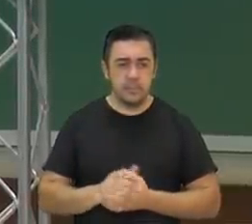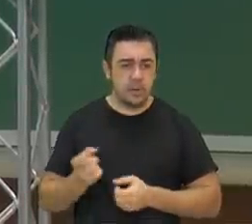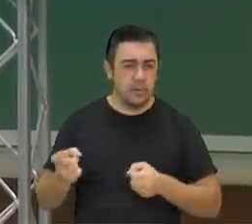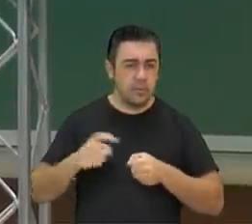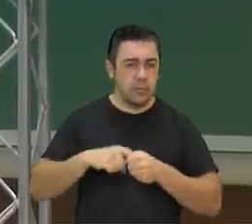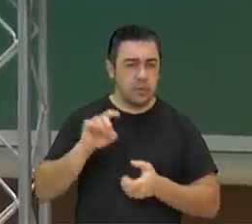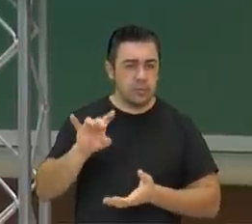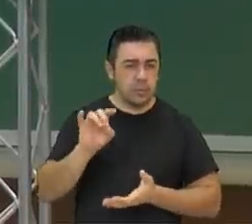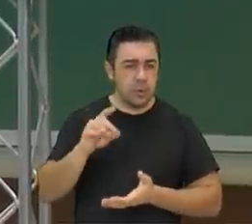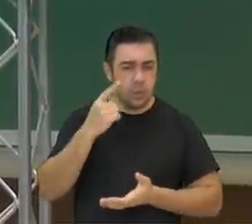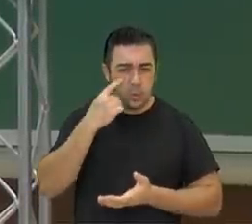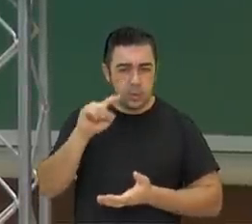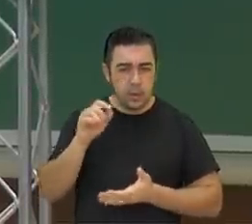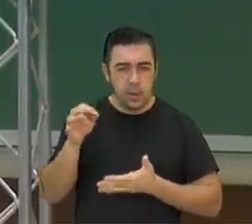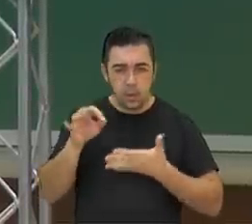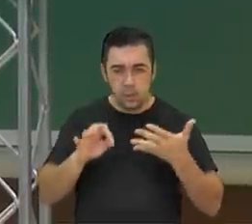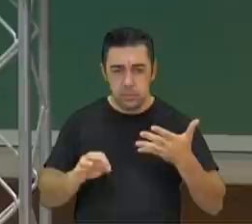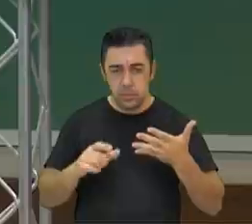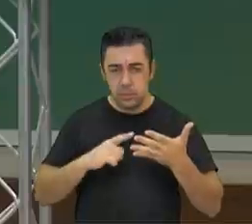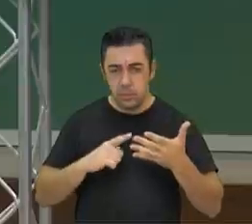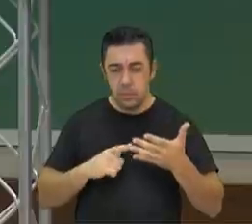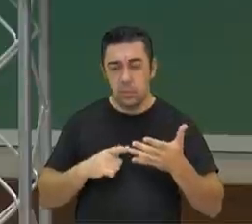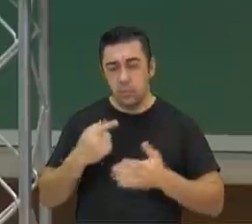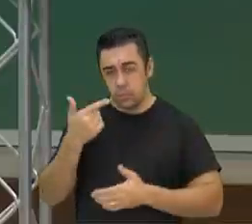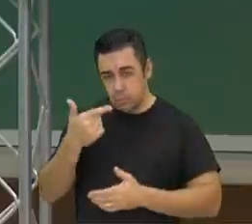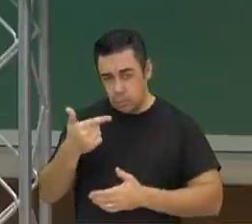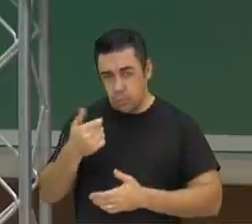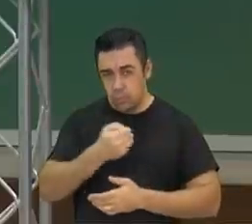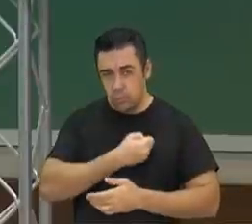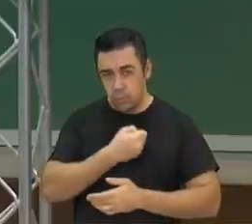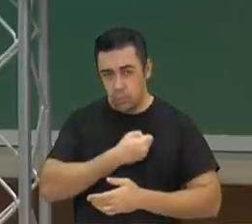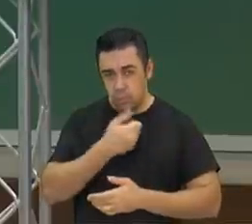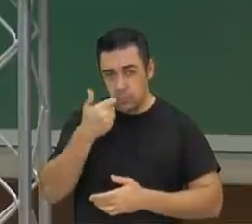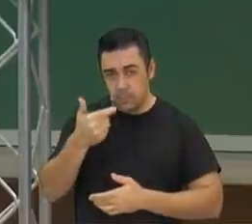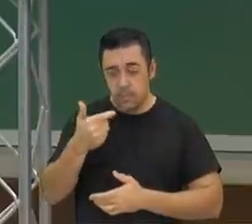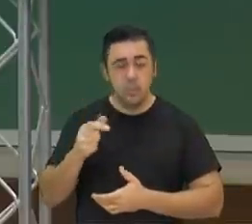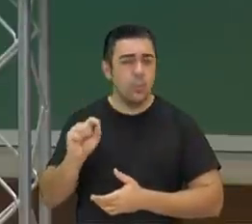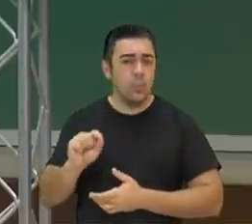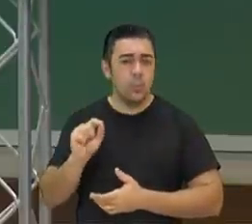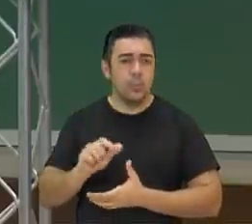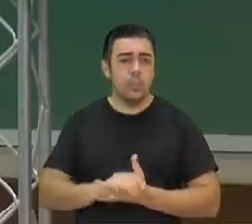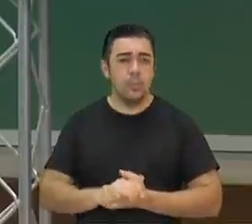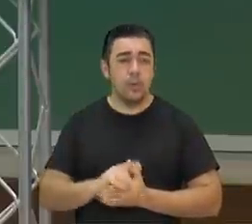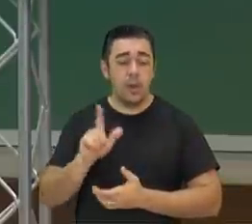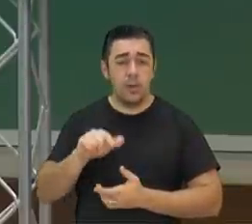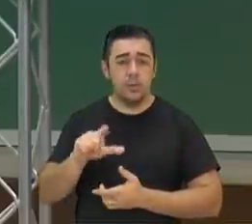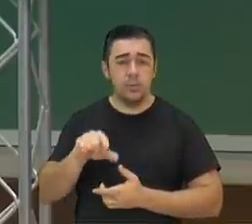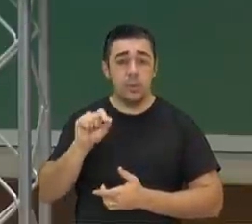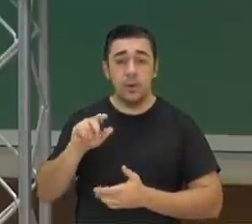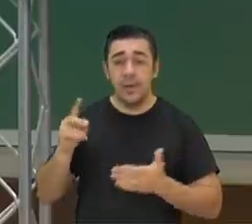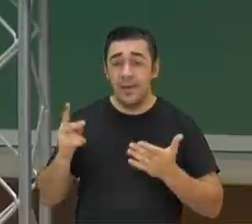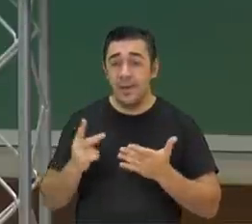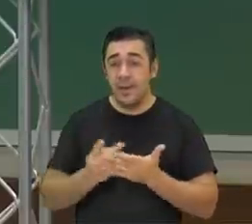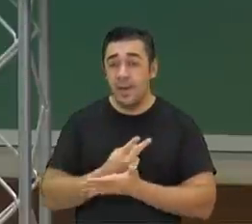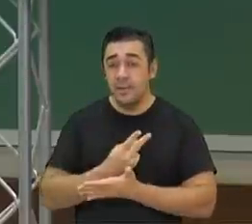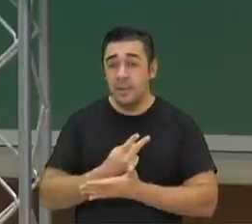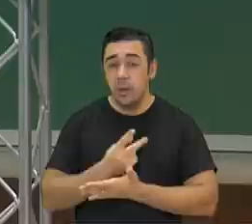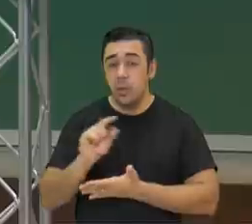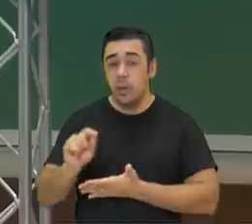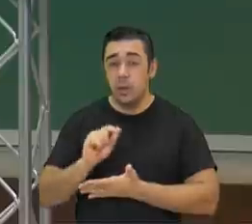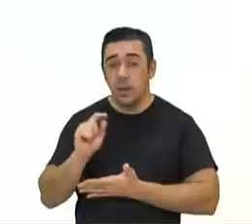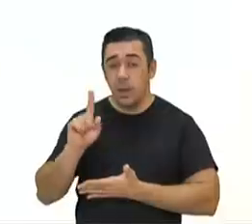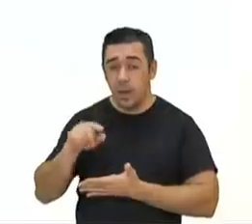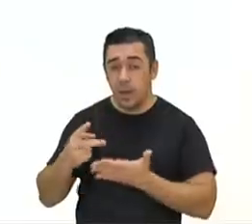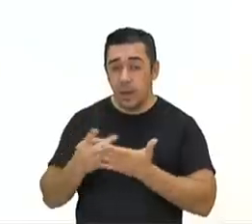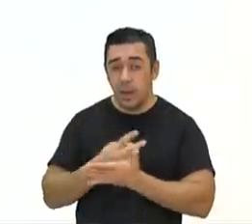Voltar aqui para o exercício anterior com relação à questão 2. Era para vocês marcarem a incorreta. Né? Então,